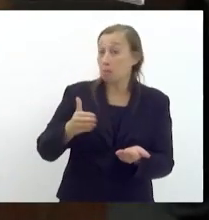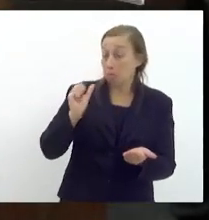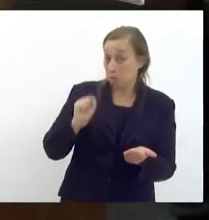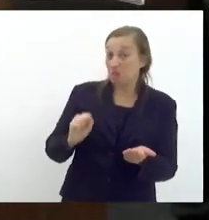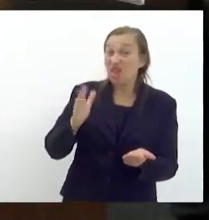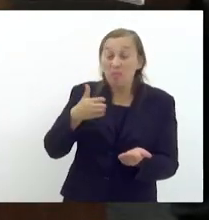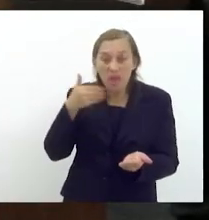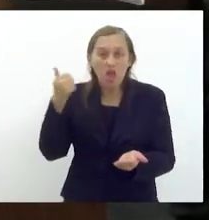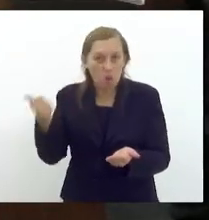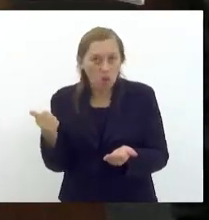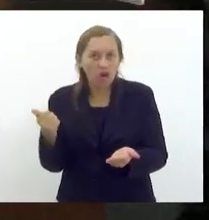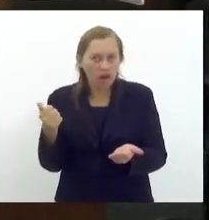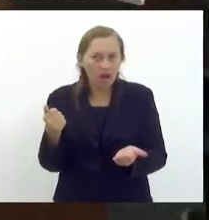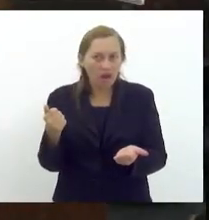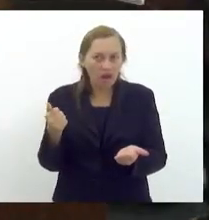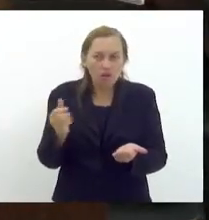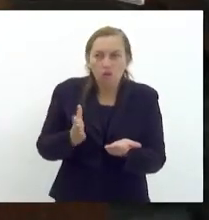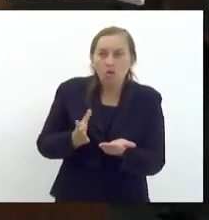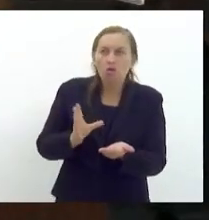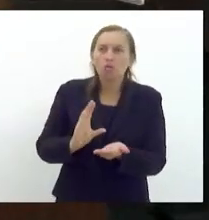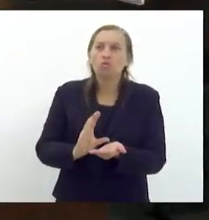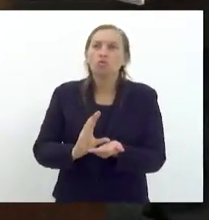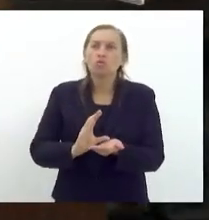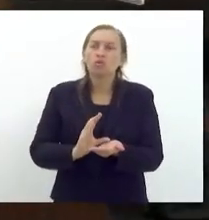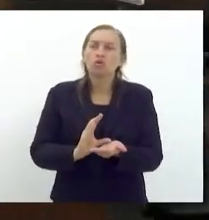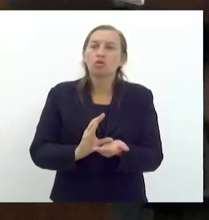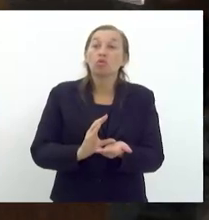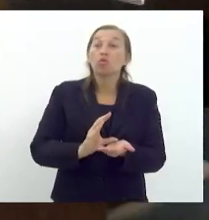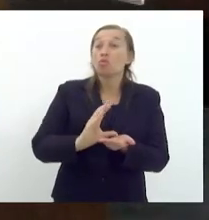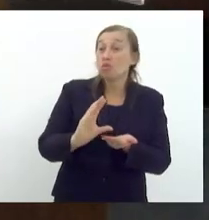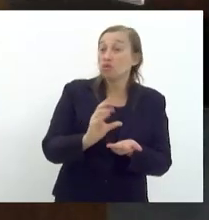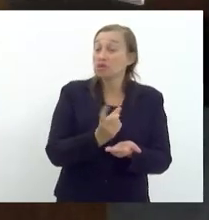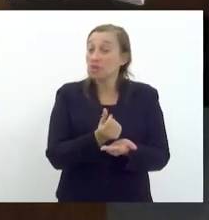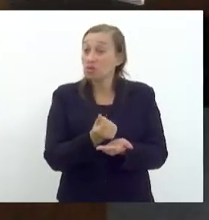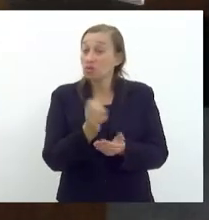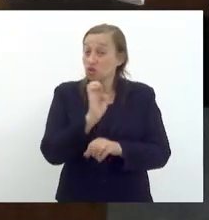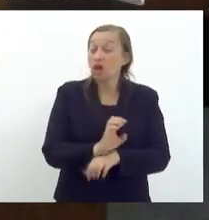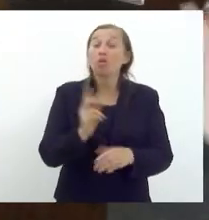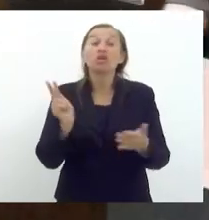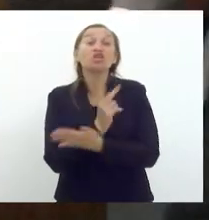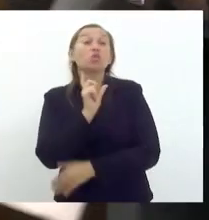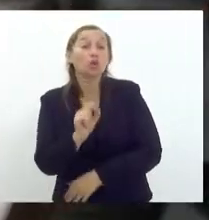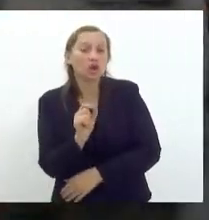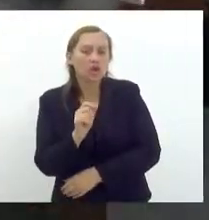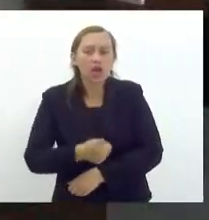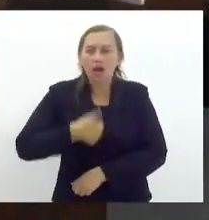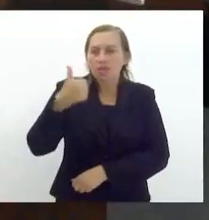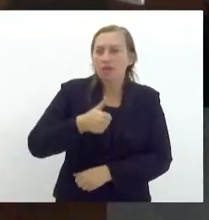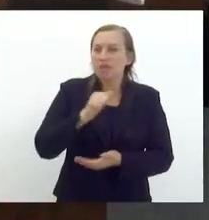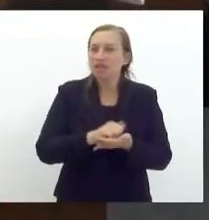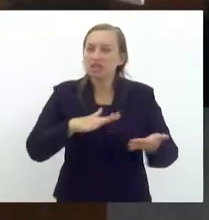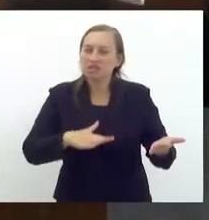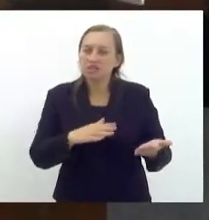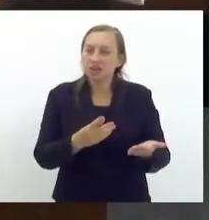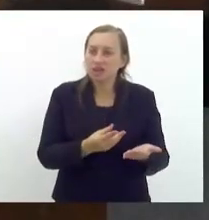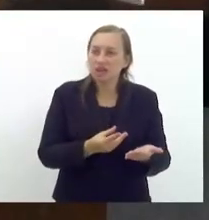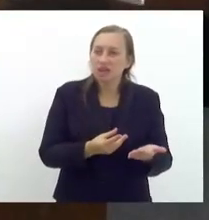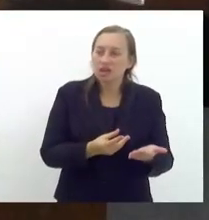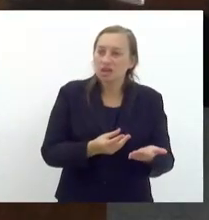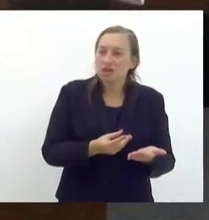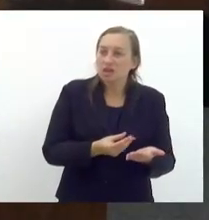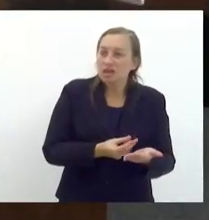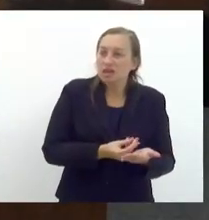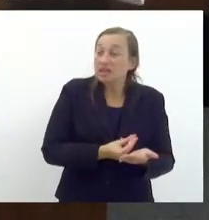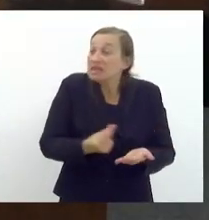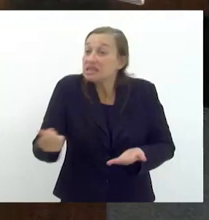com isso a performance orçamentária do Estado o que que aconteceu a primeira atividade que foi embora para Itaguaí para